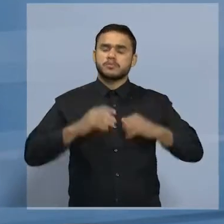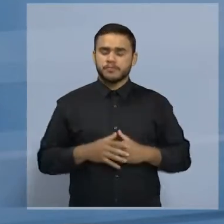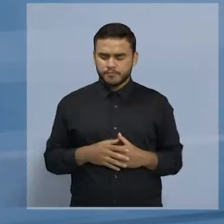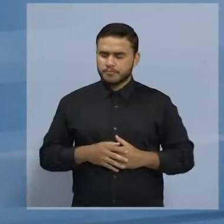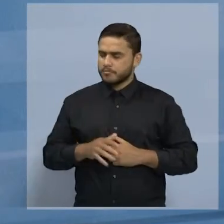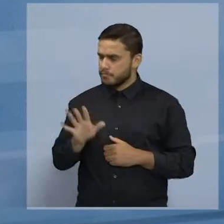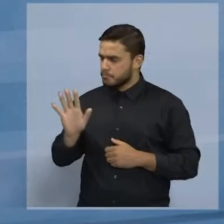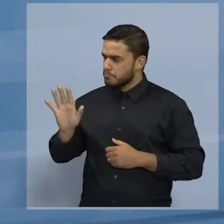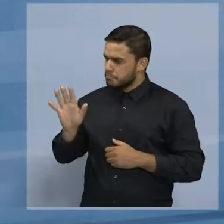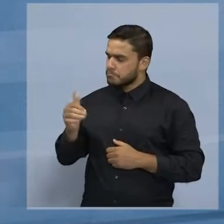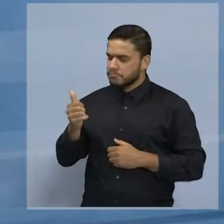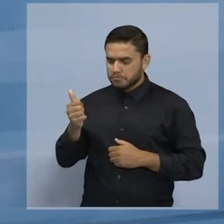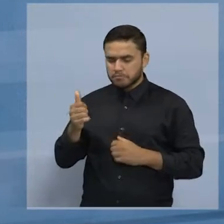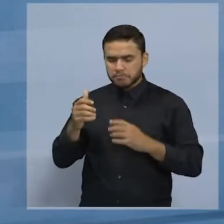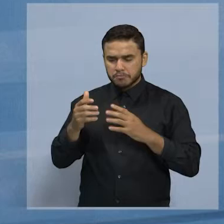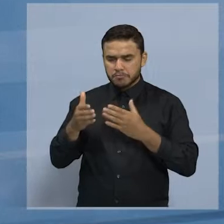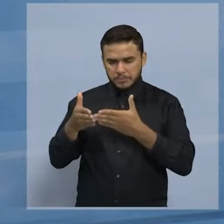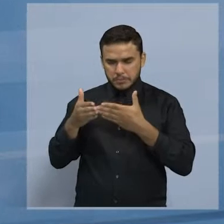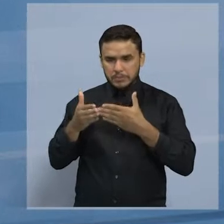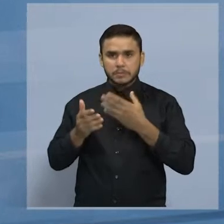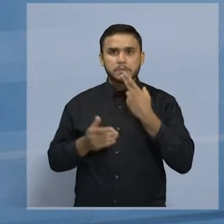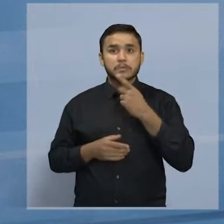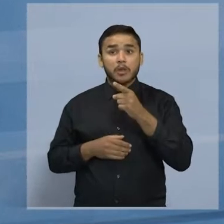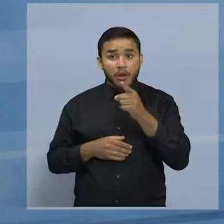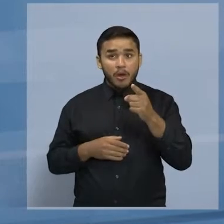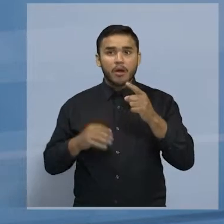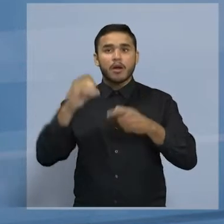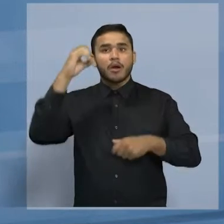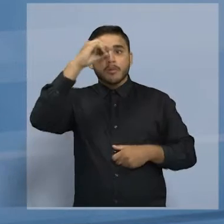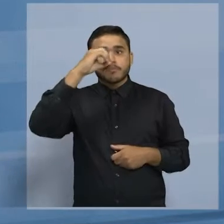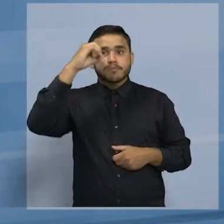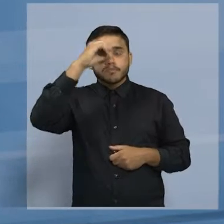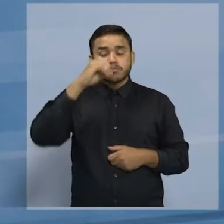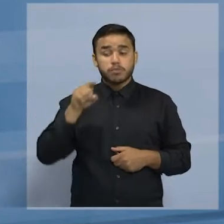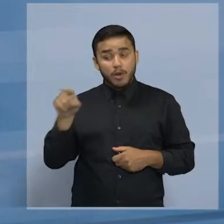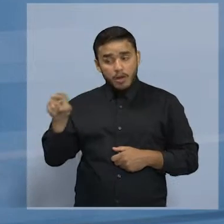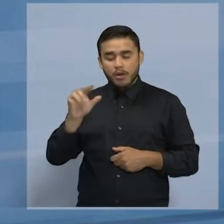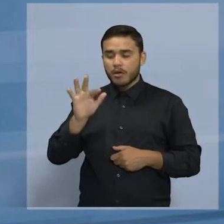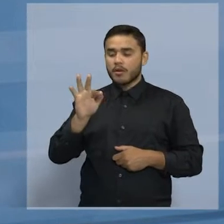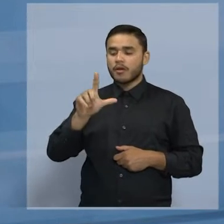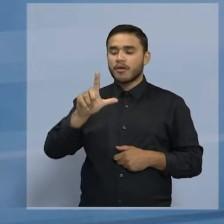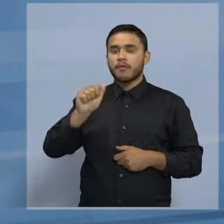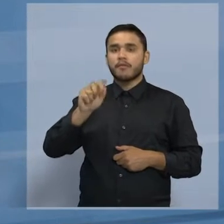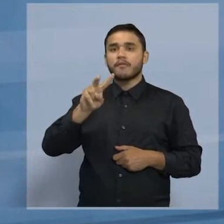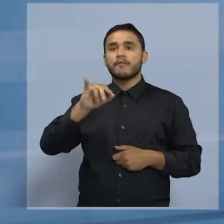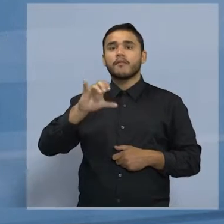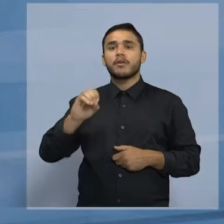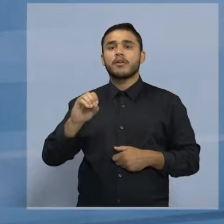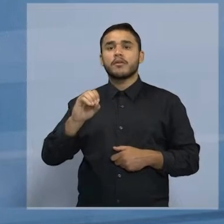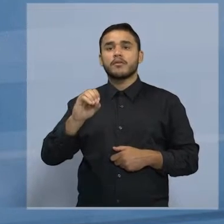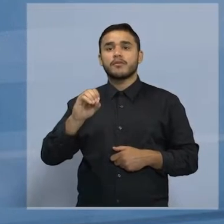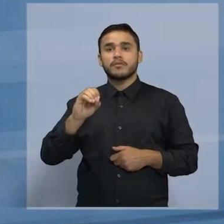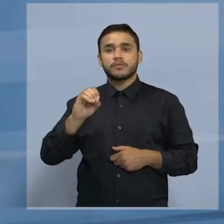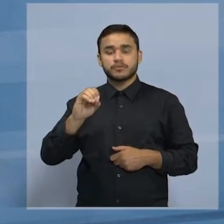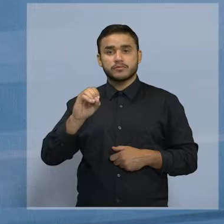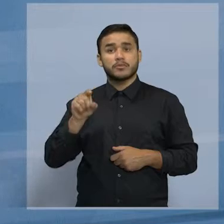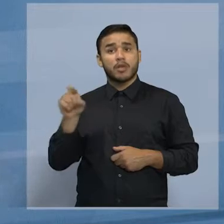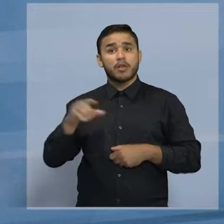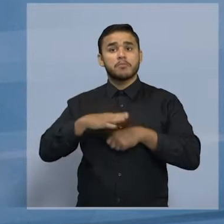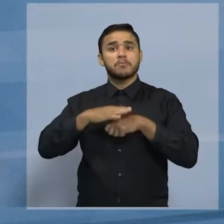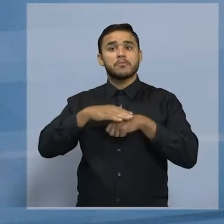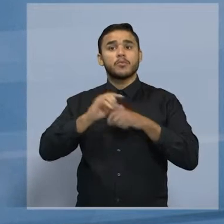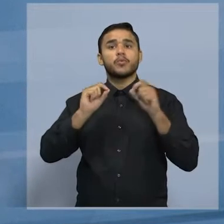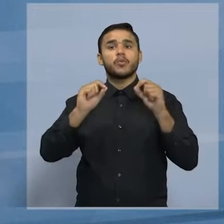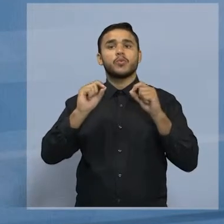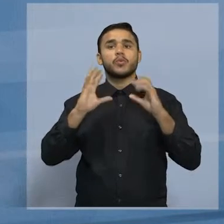para você, assinante, o professor Flávio Ataliba, na última semana, lançou o Observatório do Federalismo